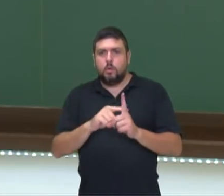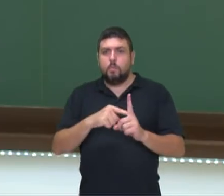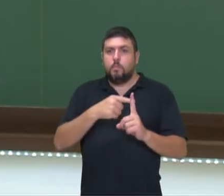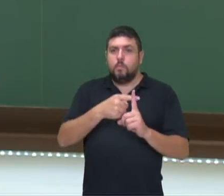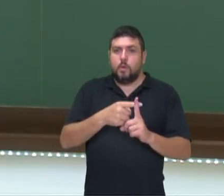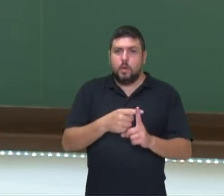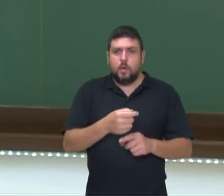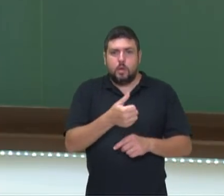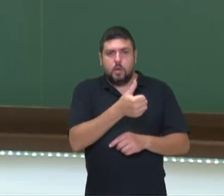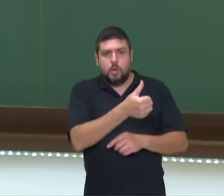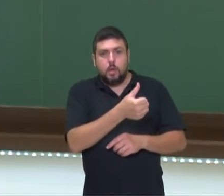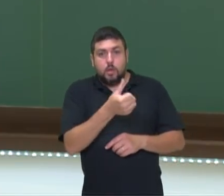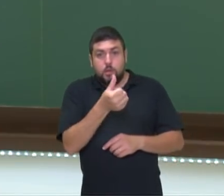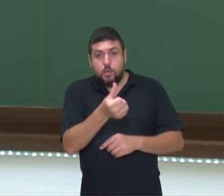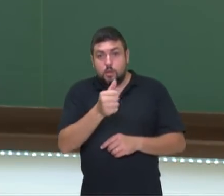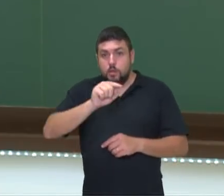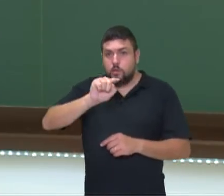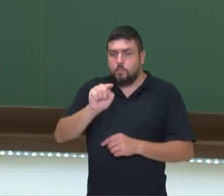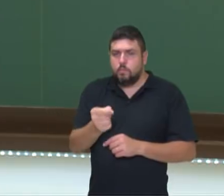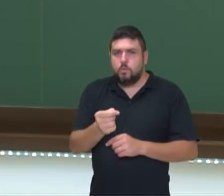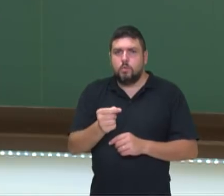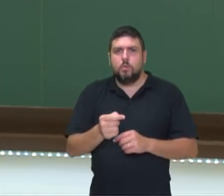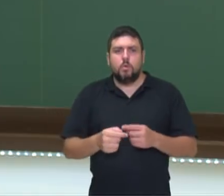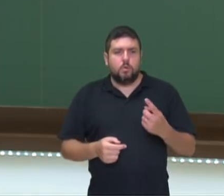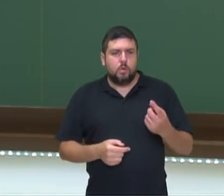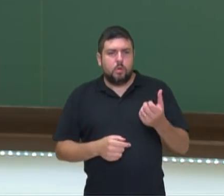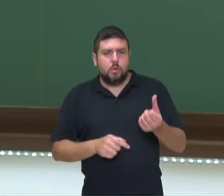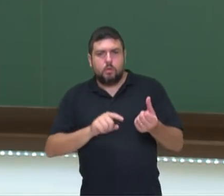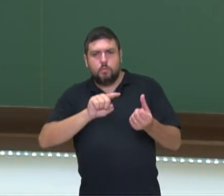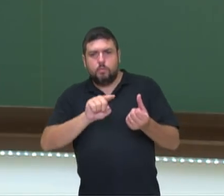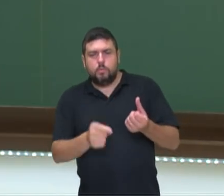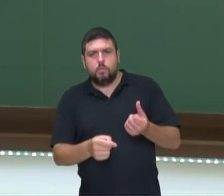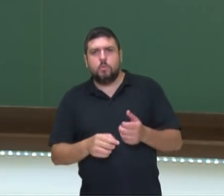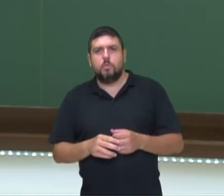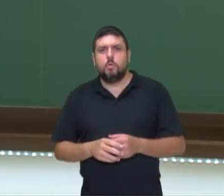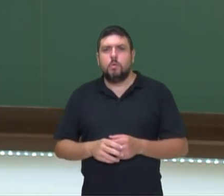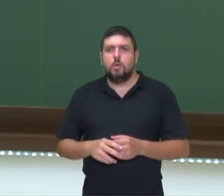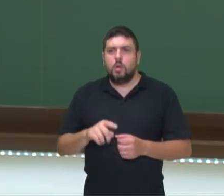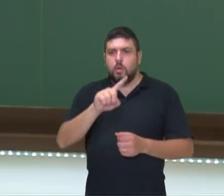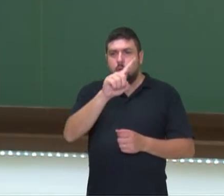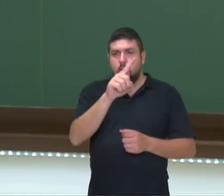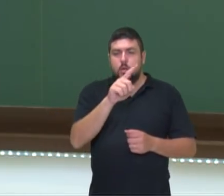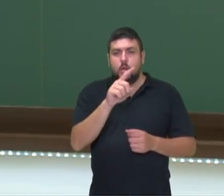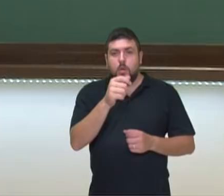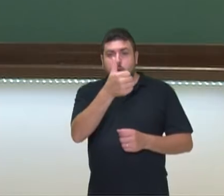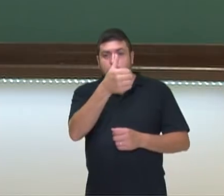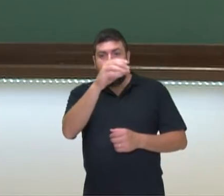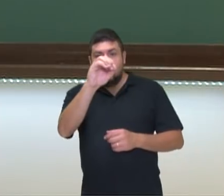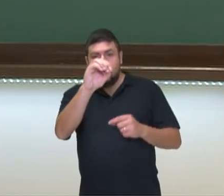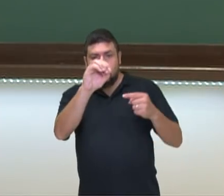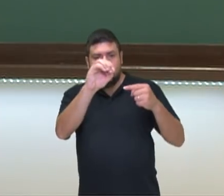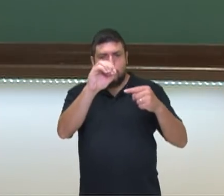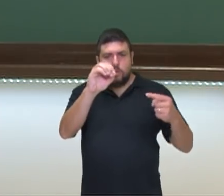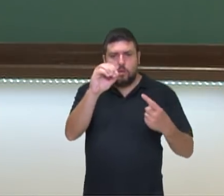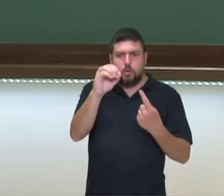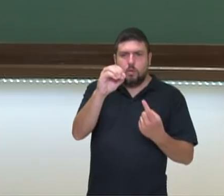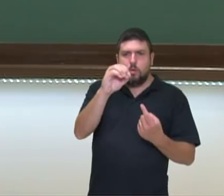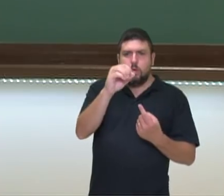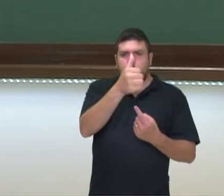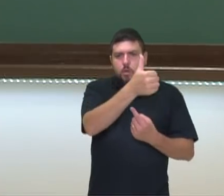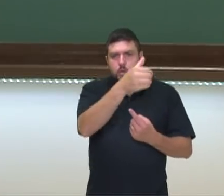dar 16.000. E eu consigo tirar 16.000 de 10.000? Não consigo,